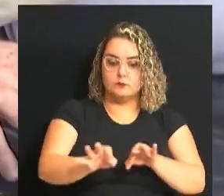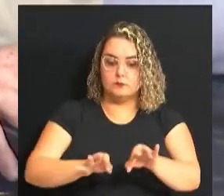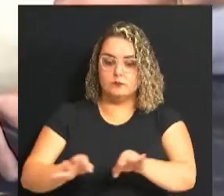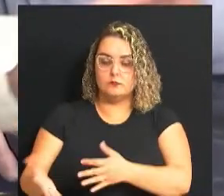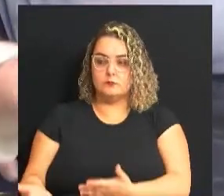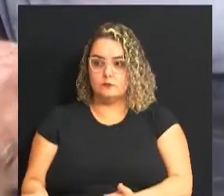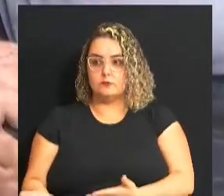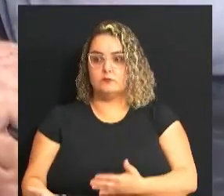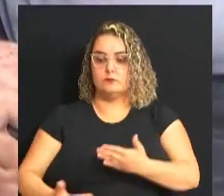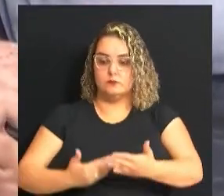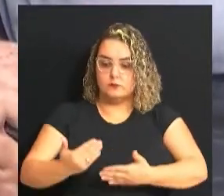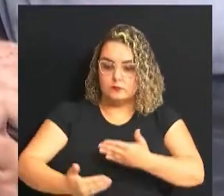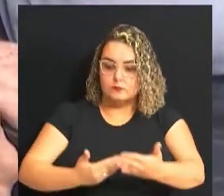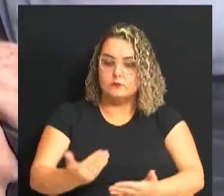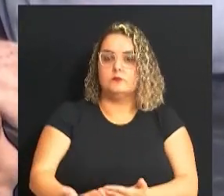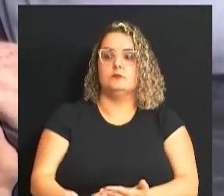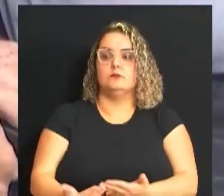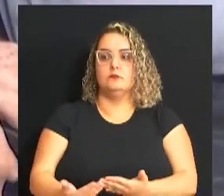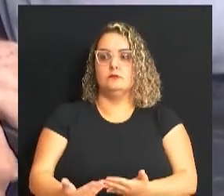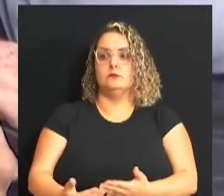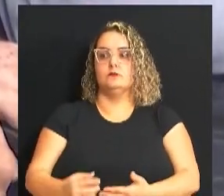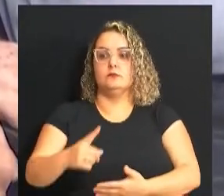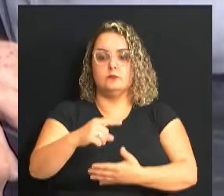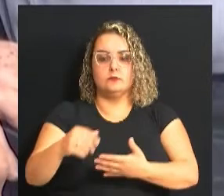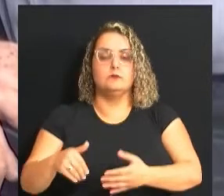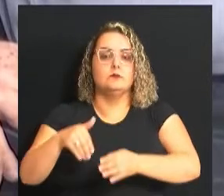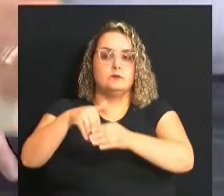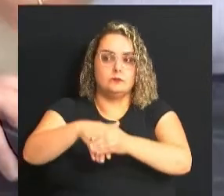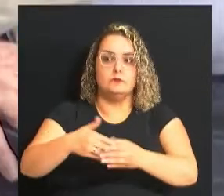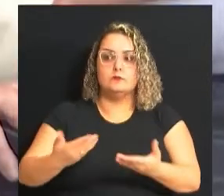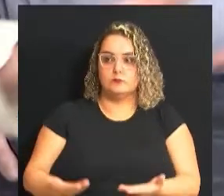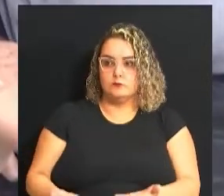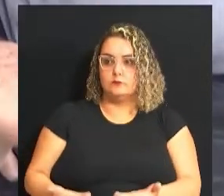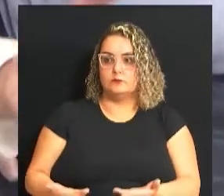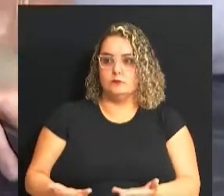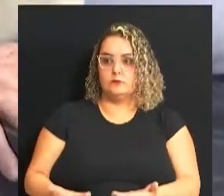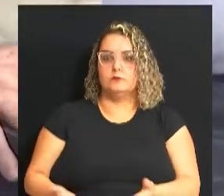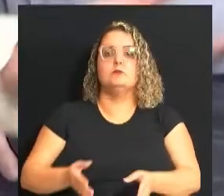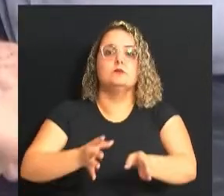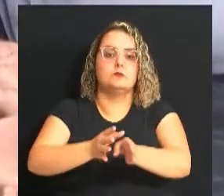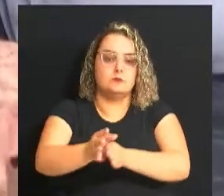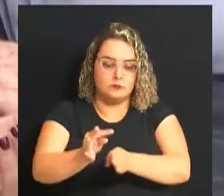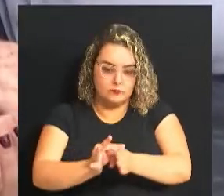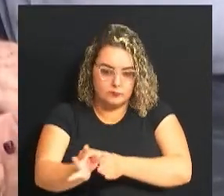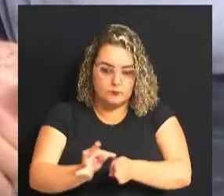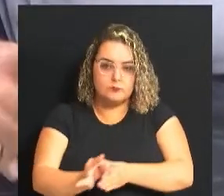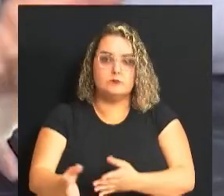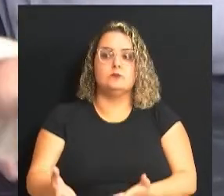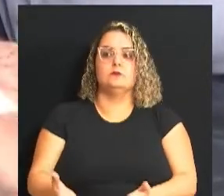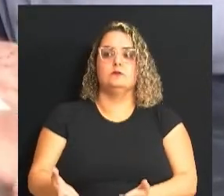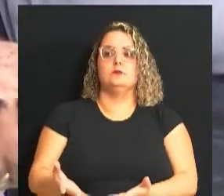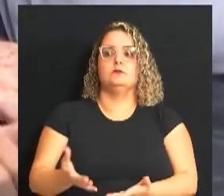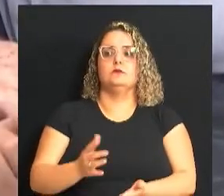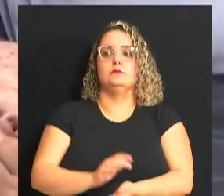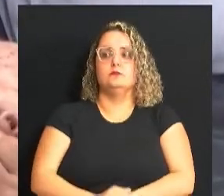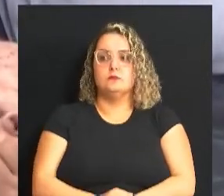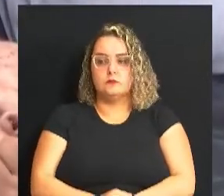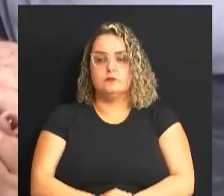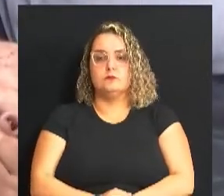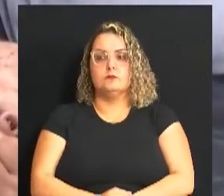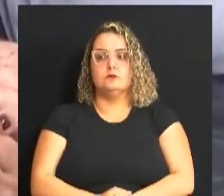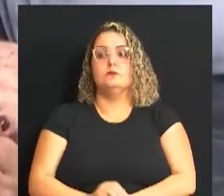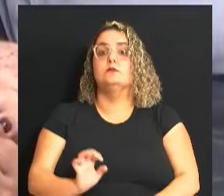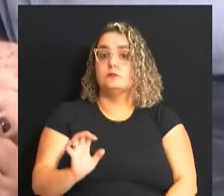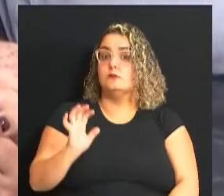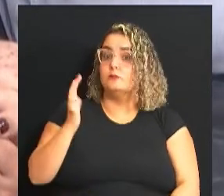do processo de eleição do Conselho Tutelar, de conselheiros tutelares, que deverá ocorrer